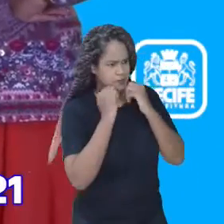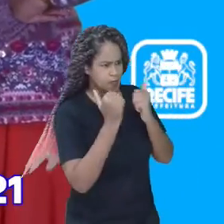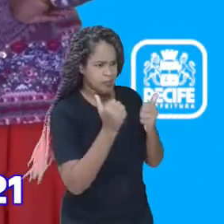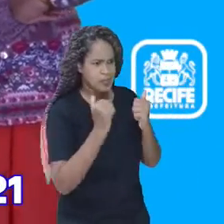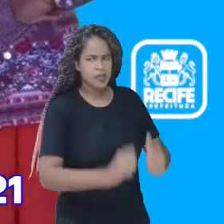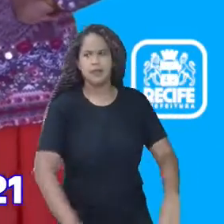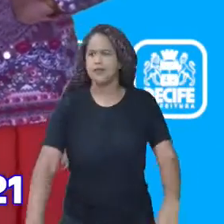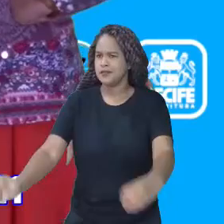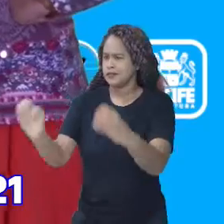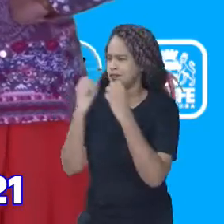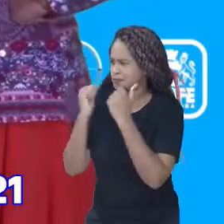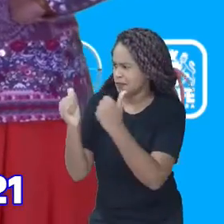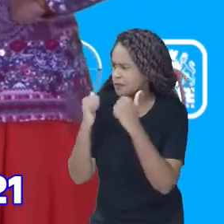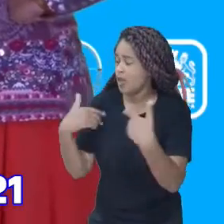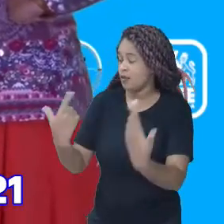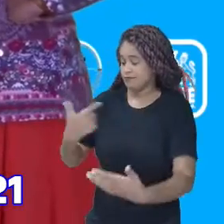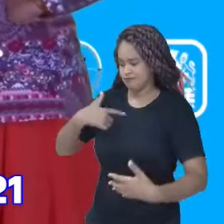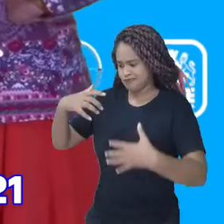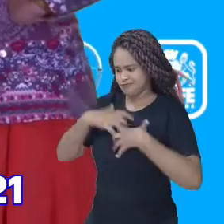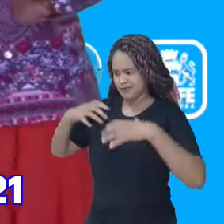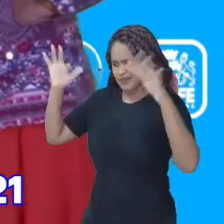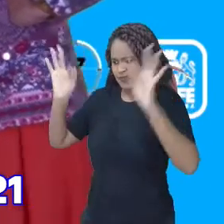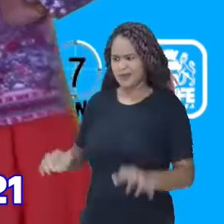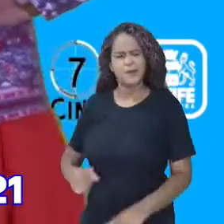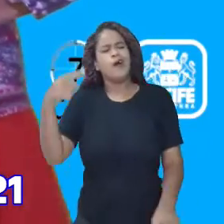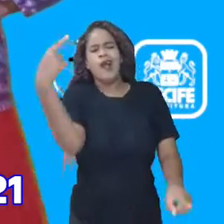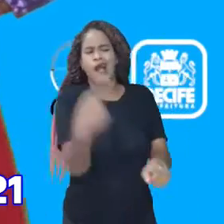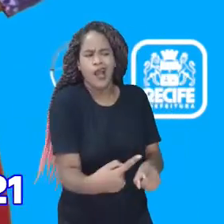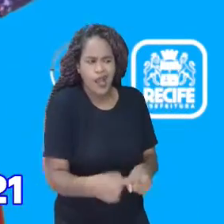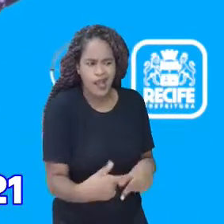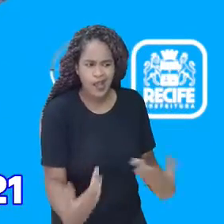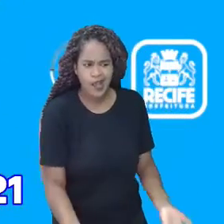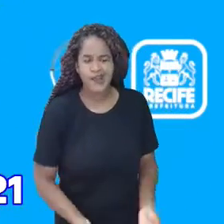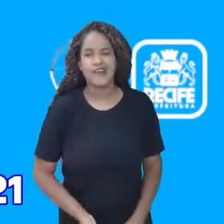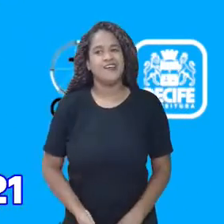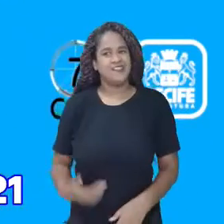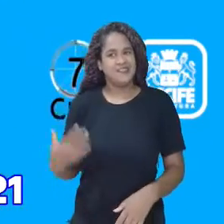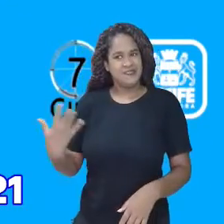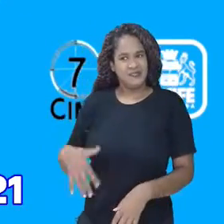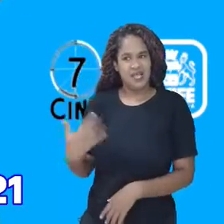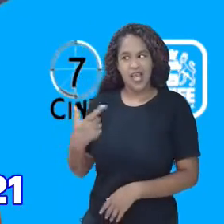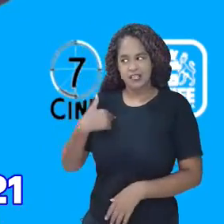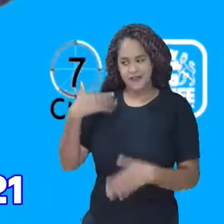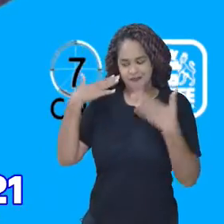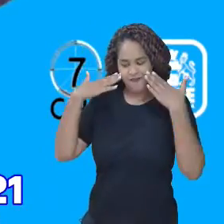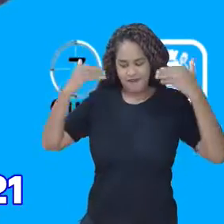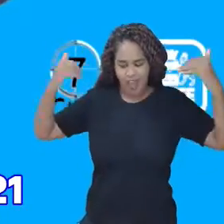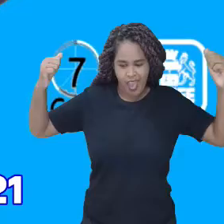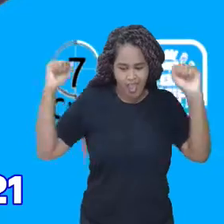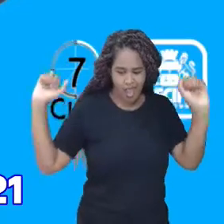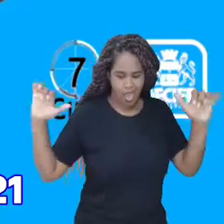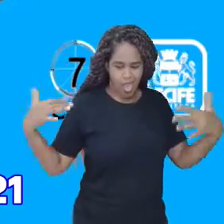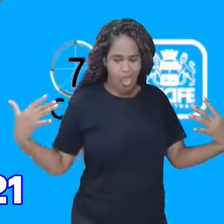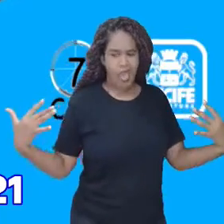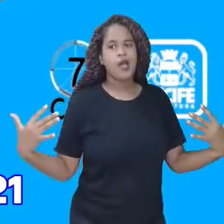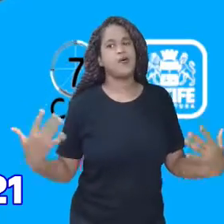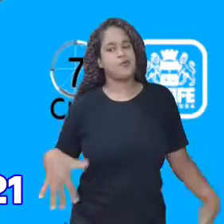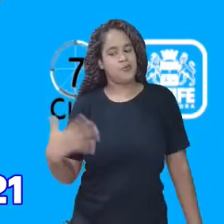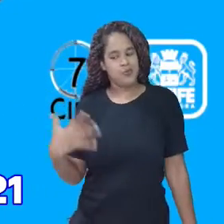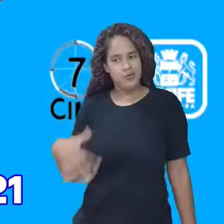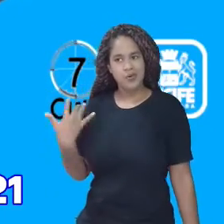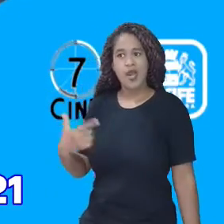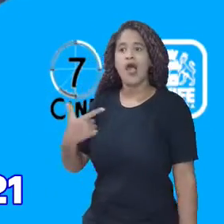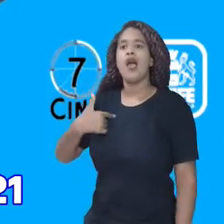Tudo bem. Olha, eu tô tão feliz. Por quê? Oxe, a gente tá ficando famosinha desse EMAD, vice? Aí